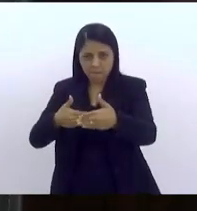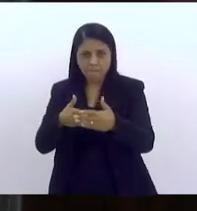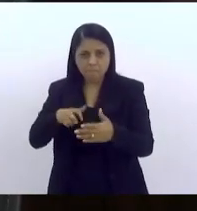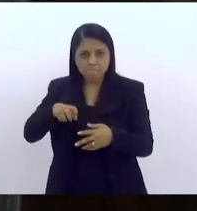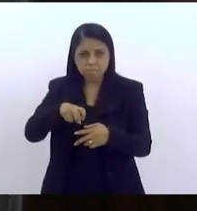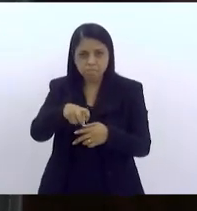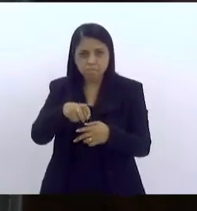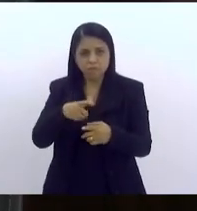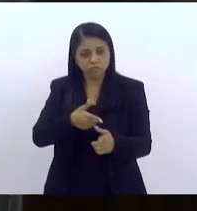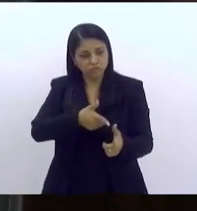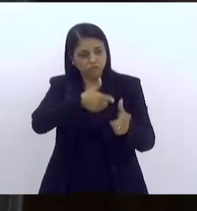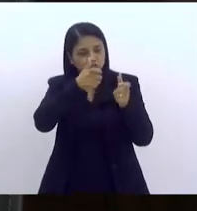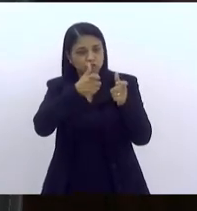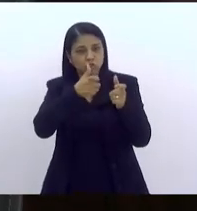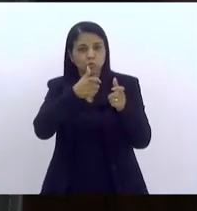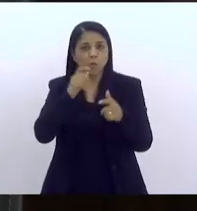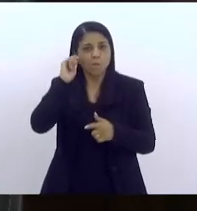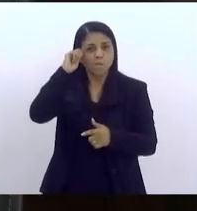pobre